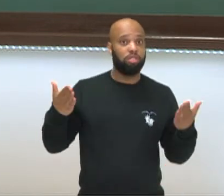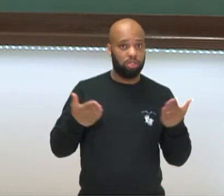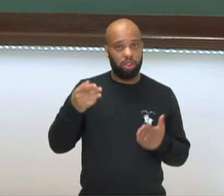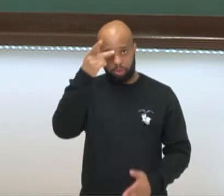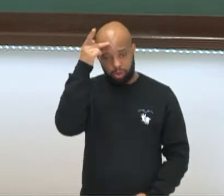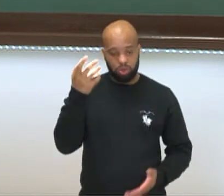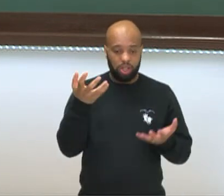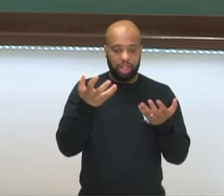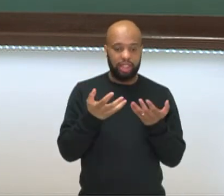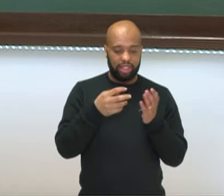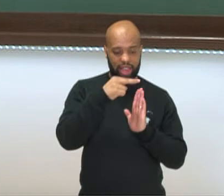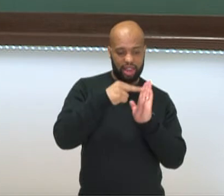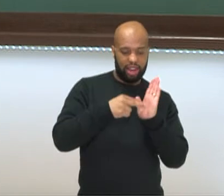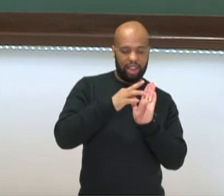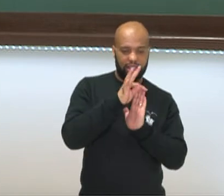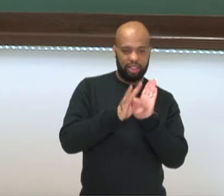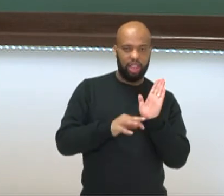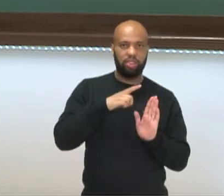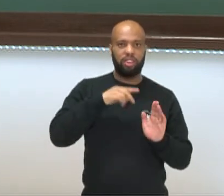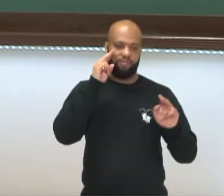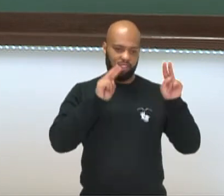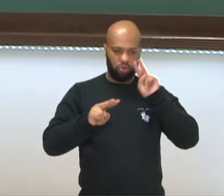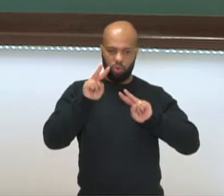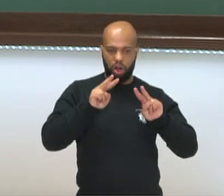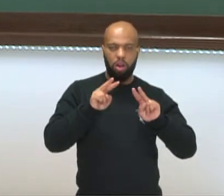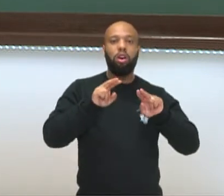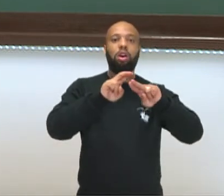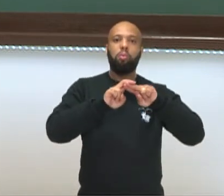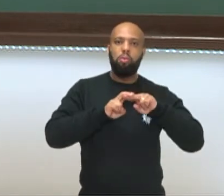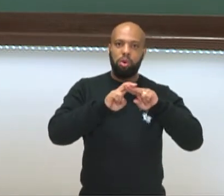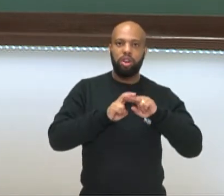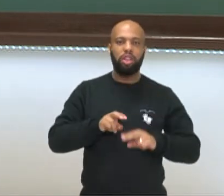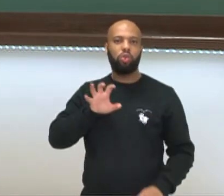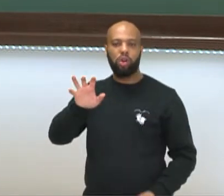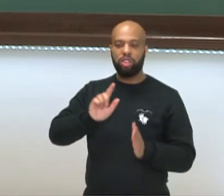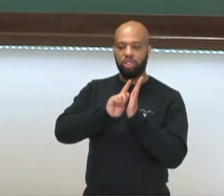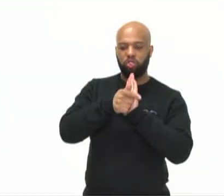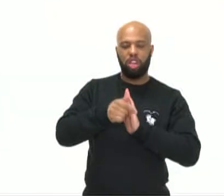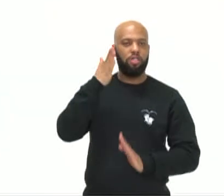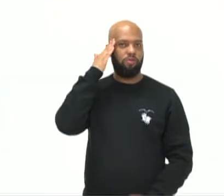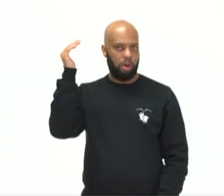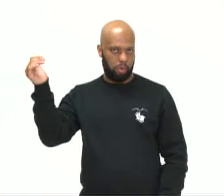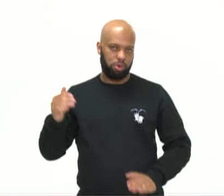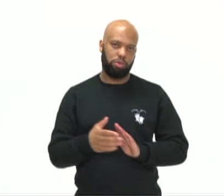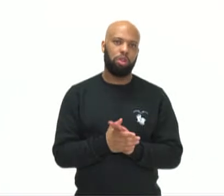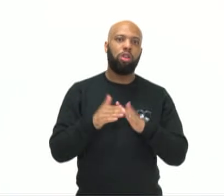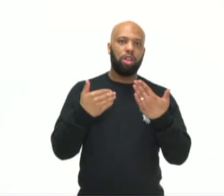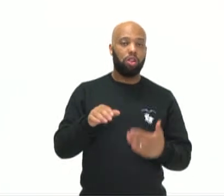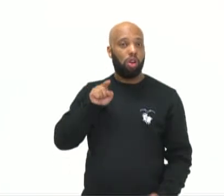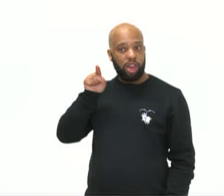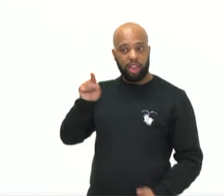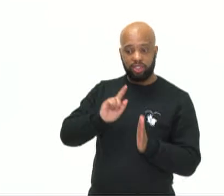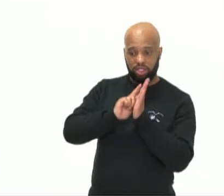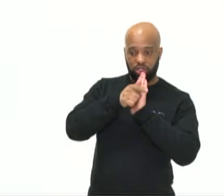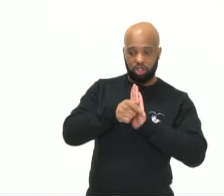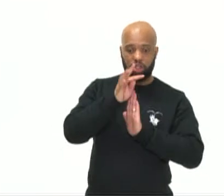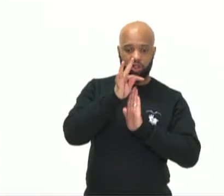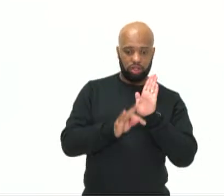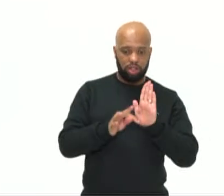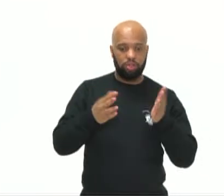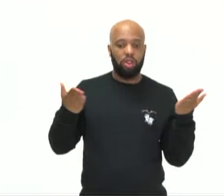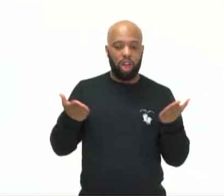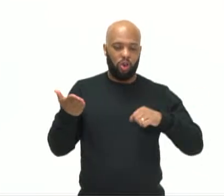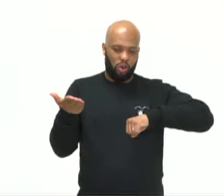de ler textos mais visuais? É por isso que o infográfico tem feito tanto sucesso. Podemos dizer que o infográfico é um gênero